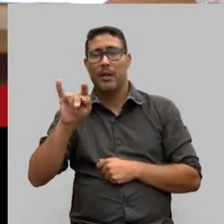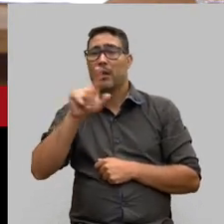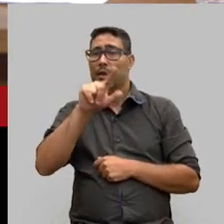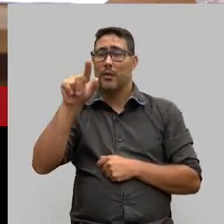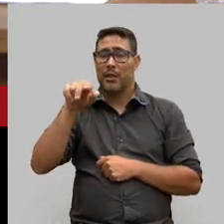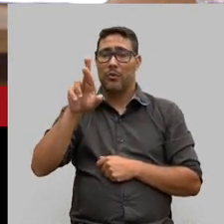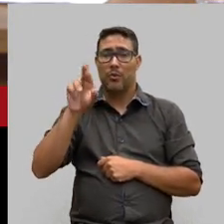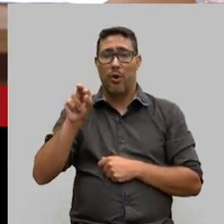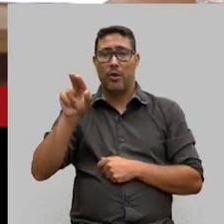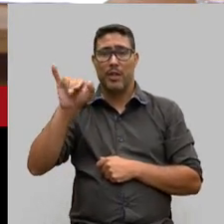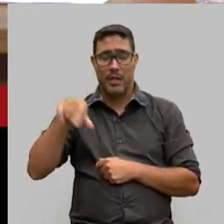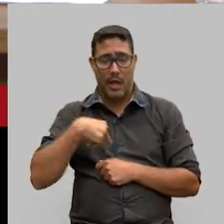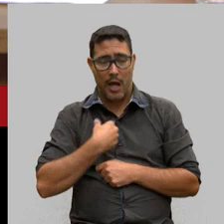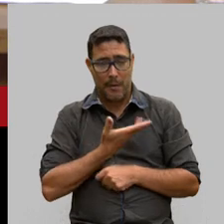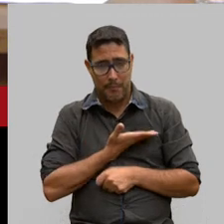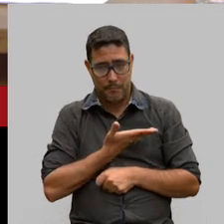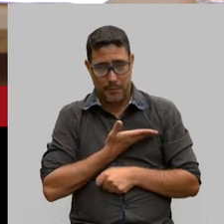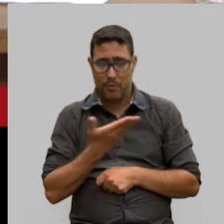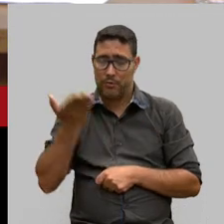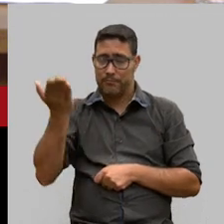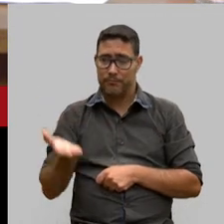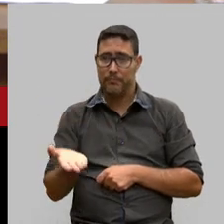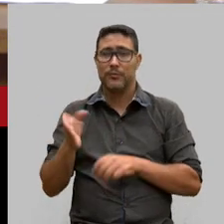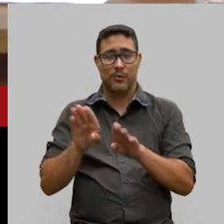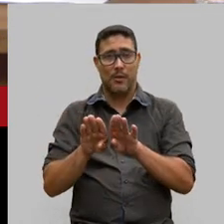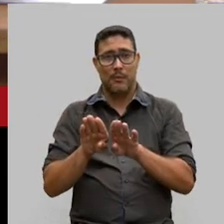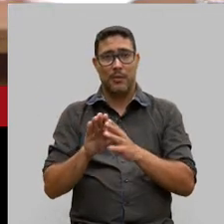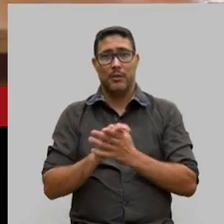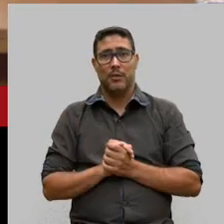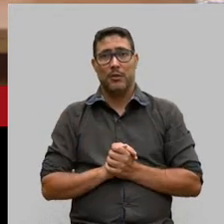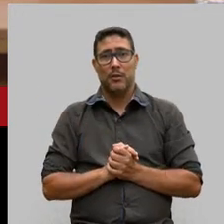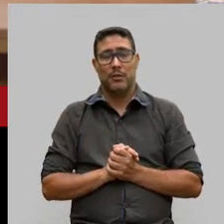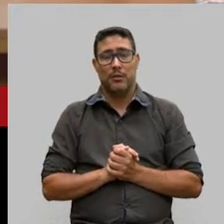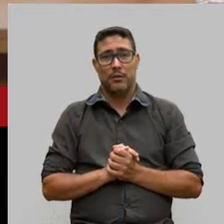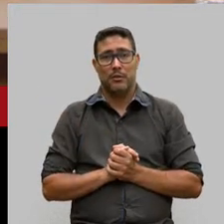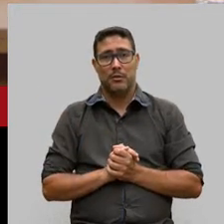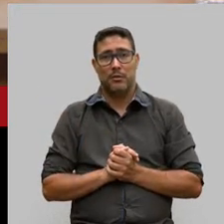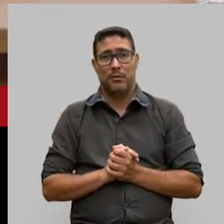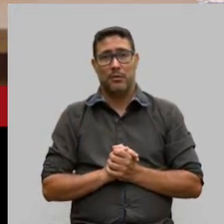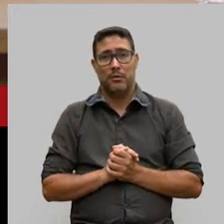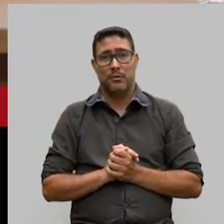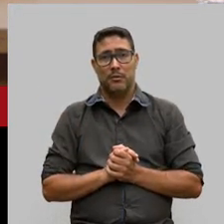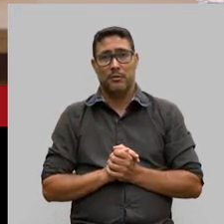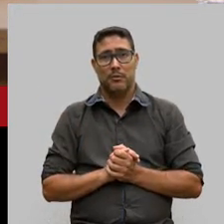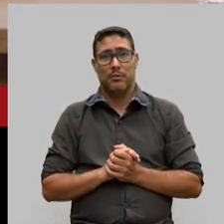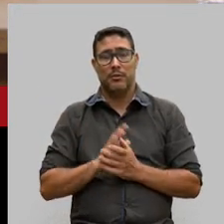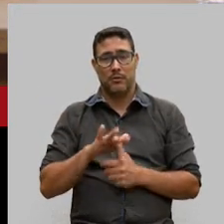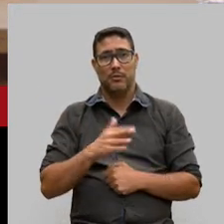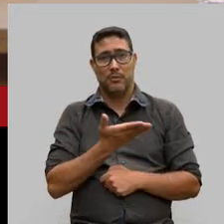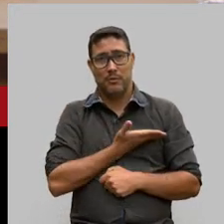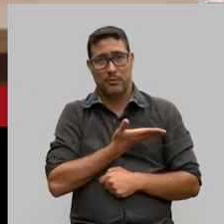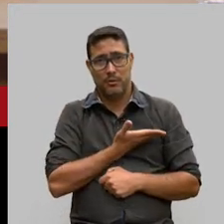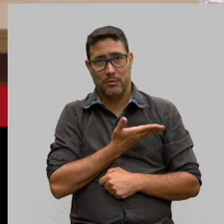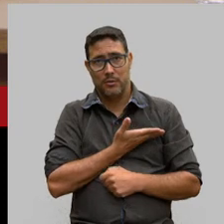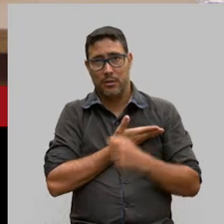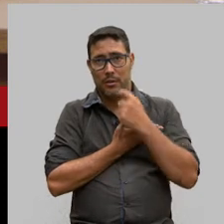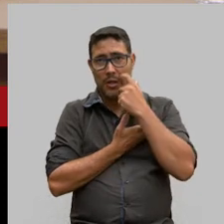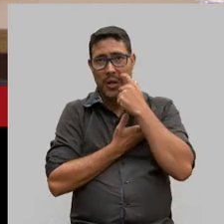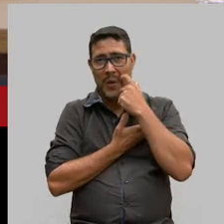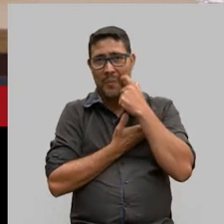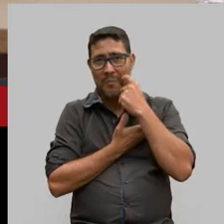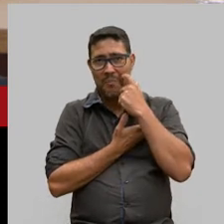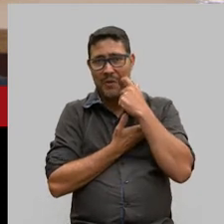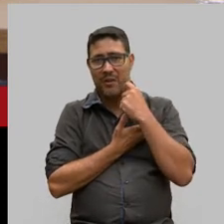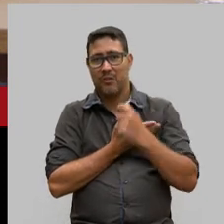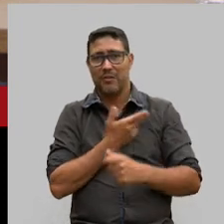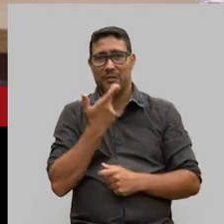amigo de vossa excelência enfim eh tem em mim também um amigo e um além de da gente fala de